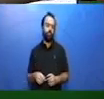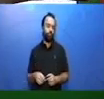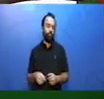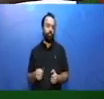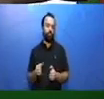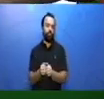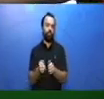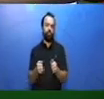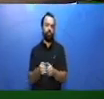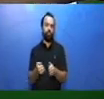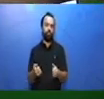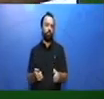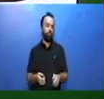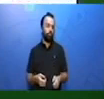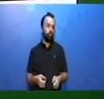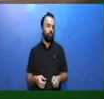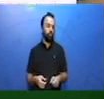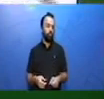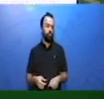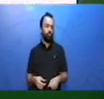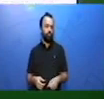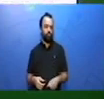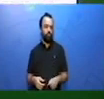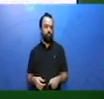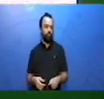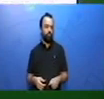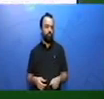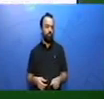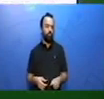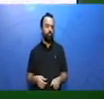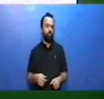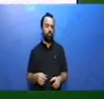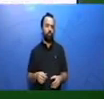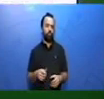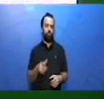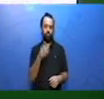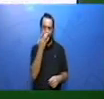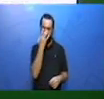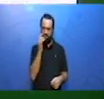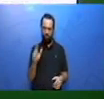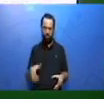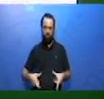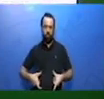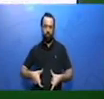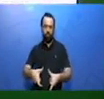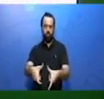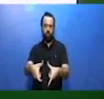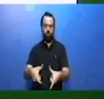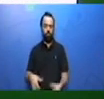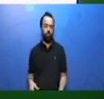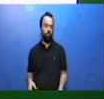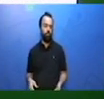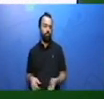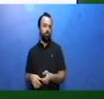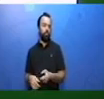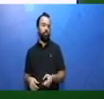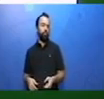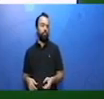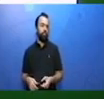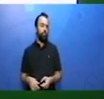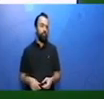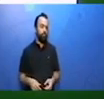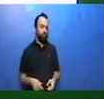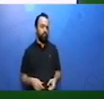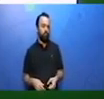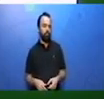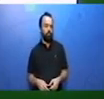transporte coletivo está aqui, ó. É o ônibus, certo? Rede de esgoto. Leva a água utilizada nas residências e águas